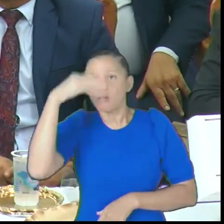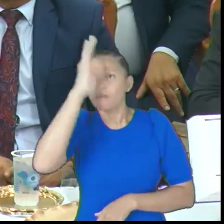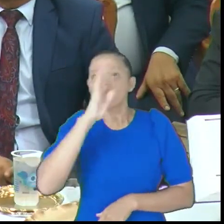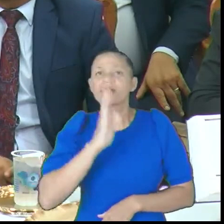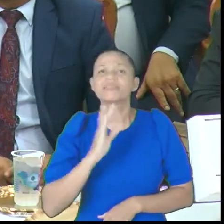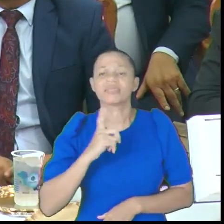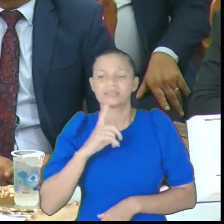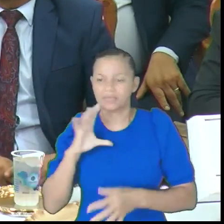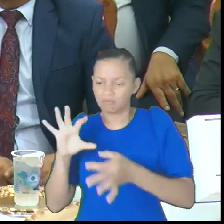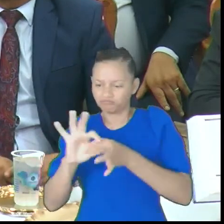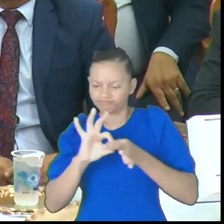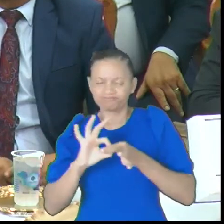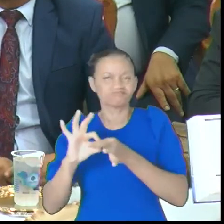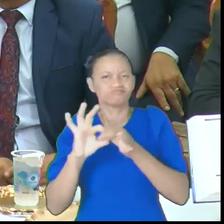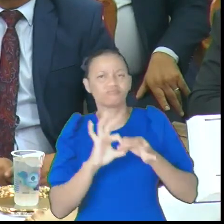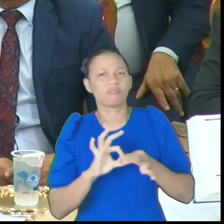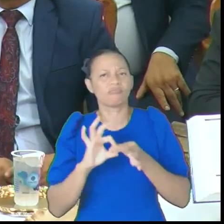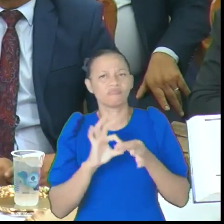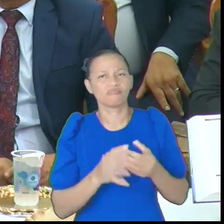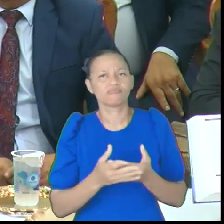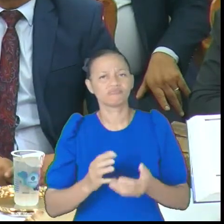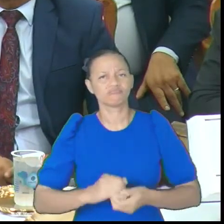uma aliança.